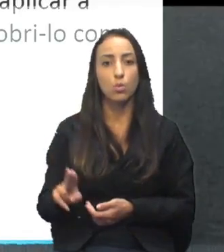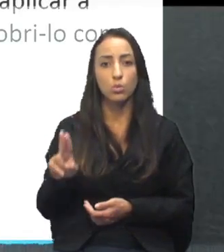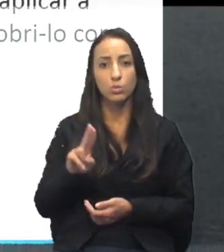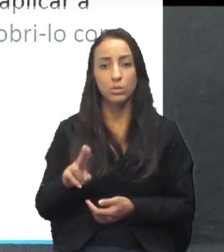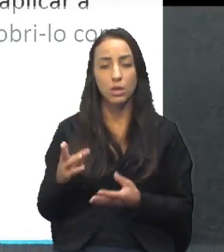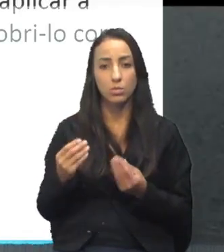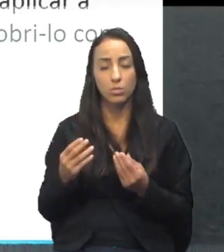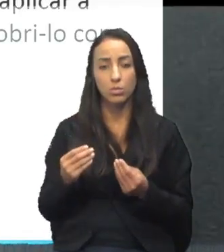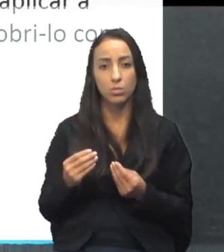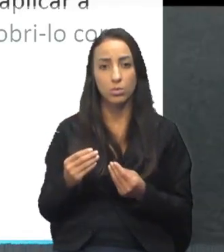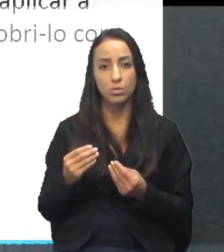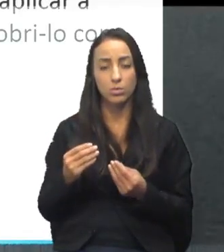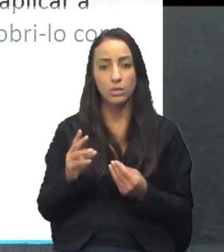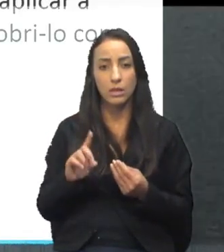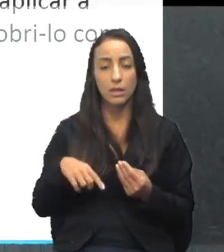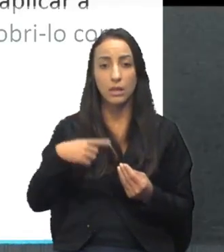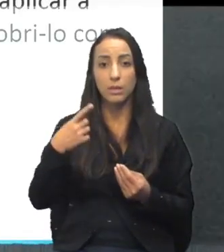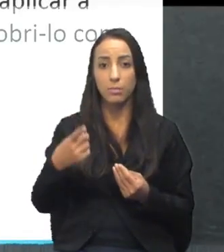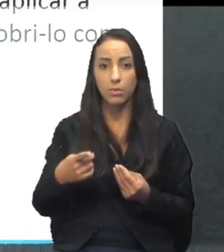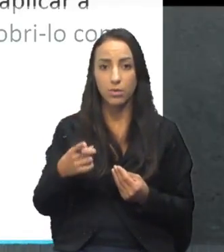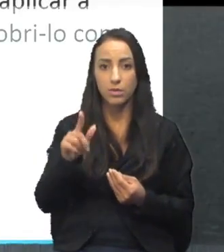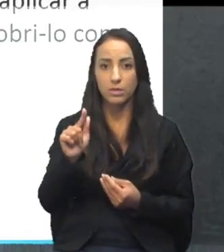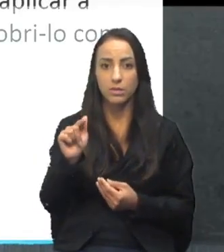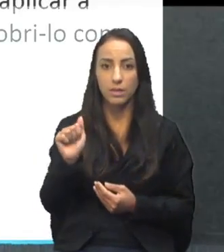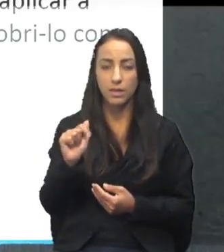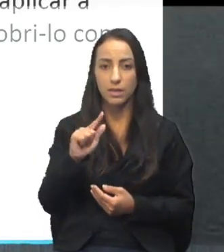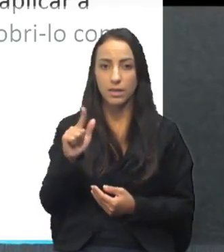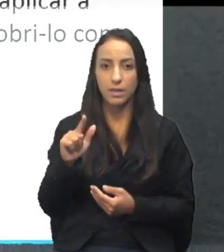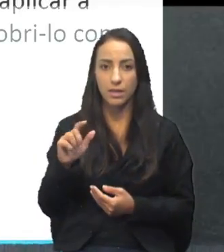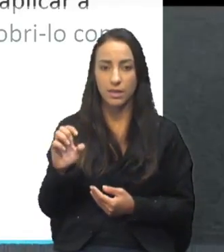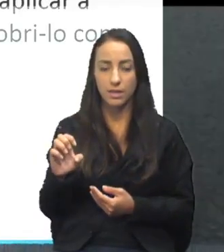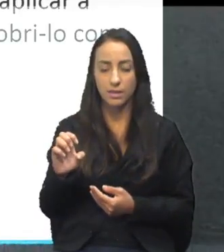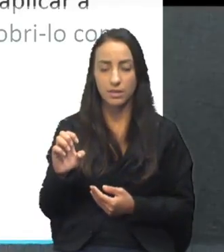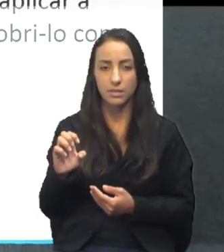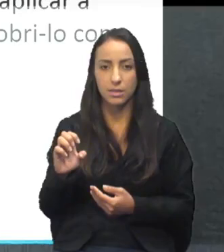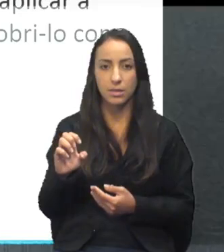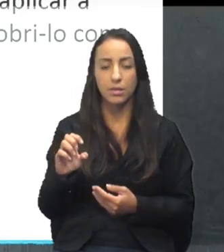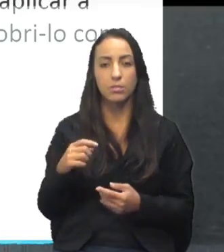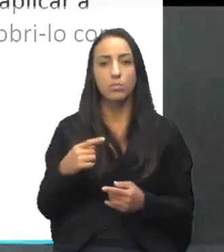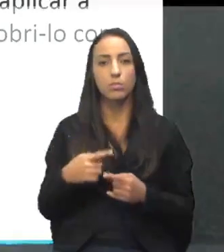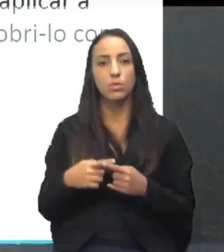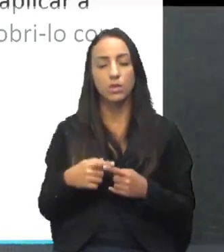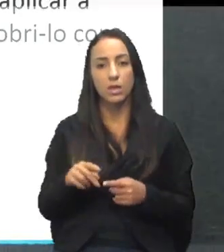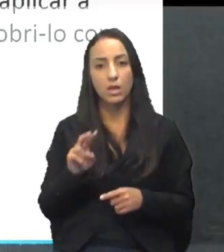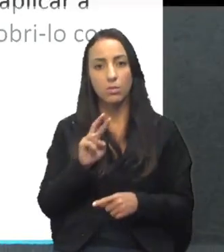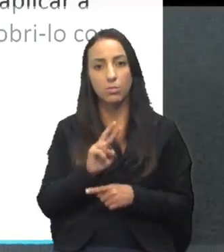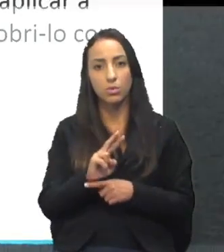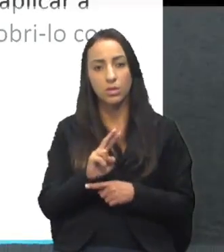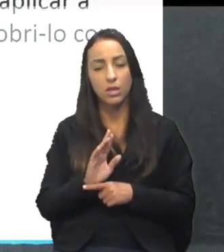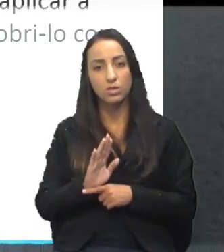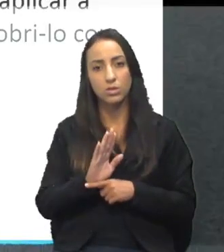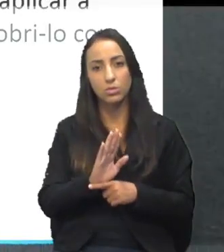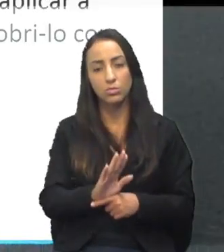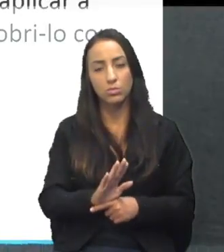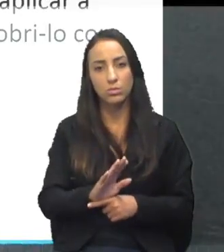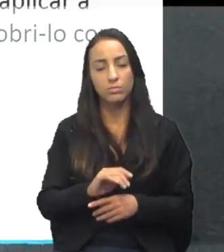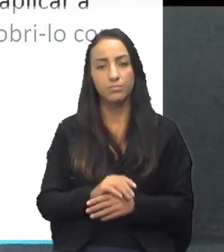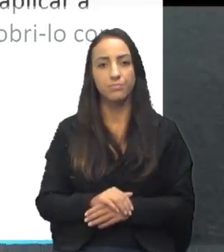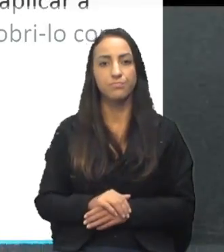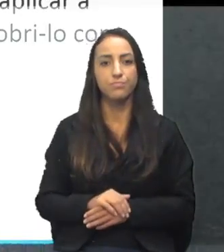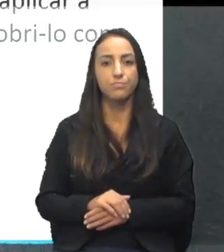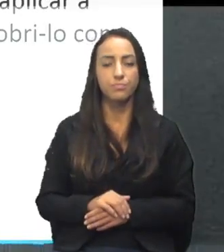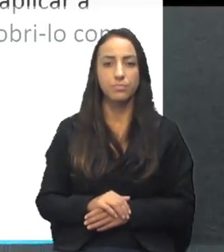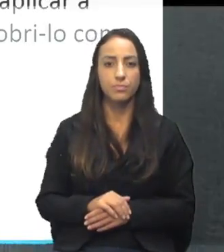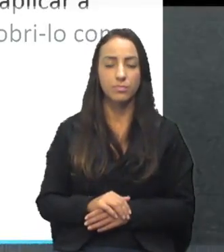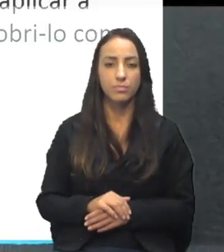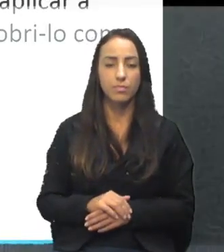um curativo, justamente para auxiliar na fixação e proteção da lesão. Portanto, nós